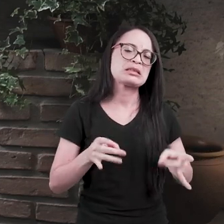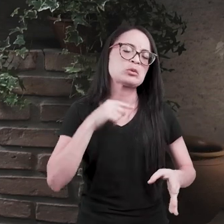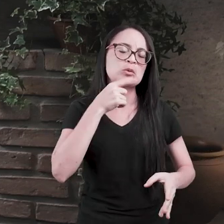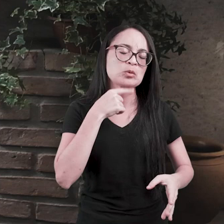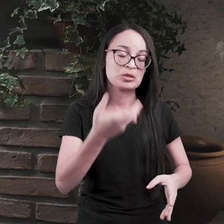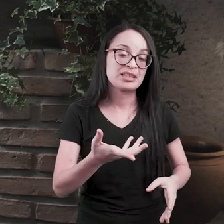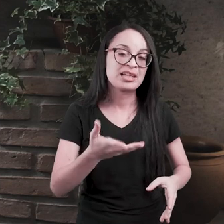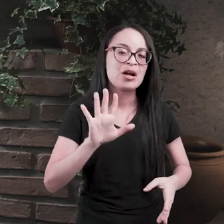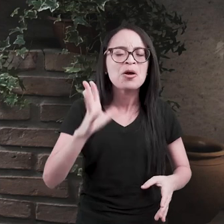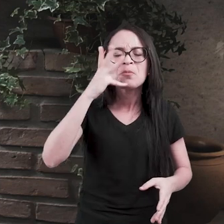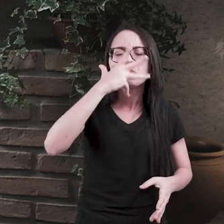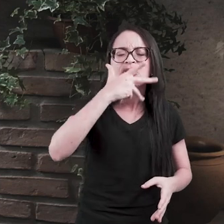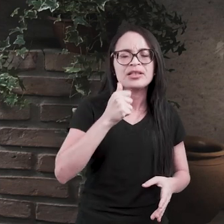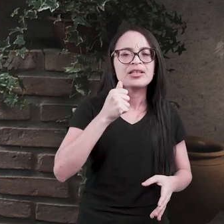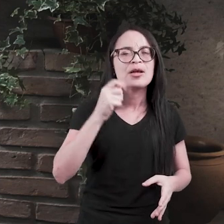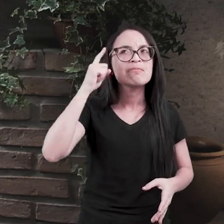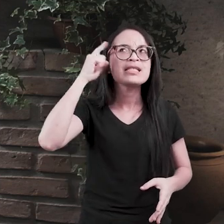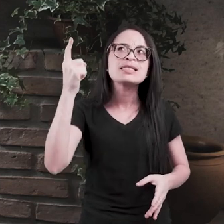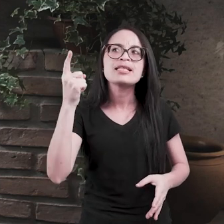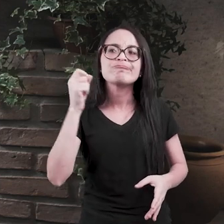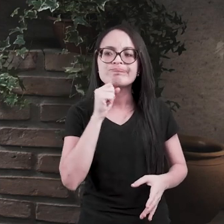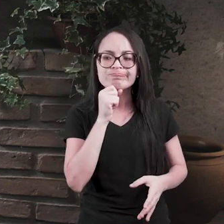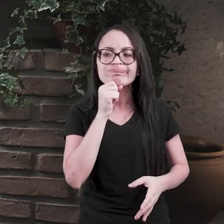o aipim muito bonito. Aí eu disse, vou fazer bolo.